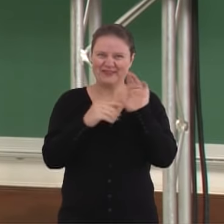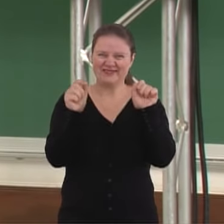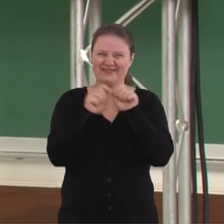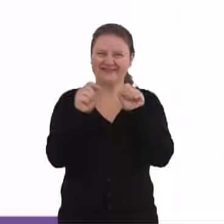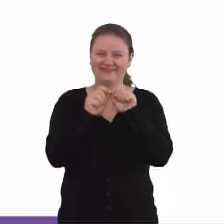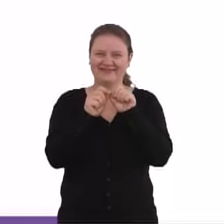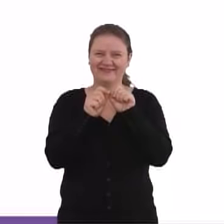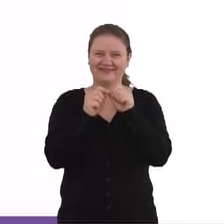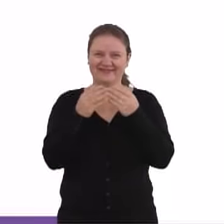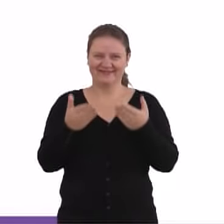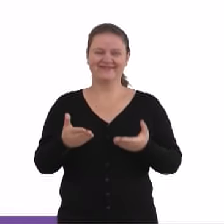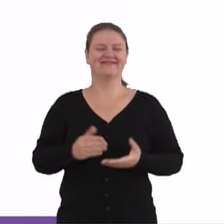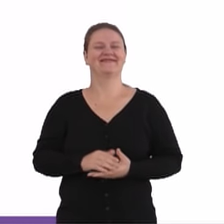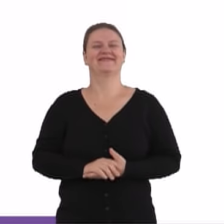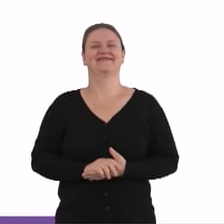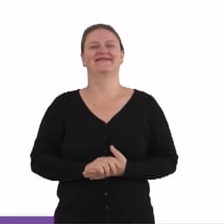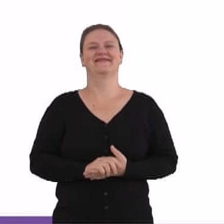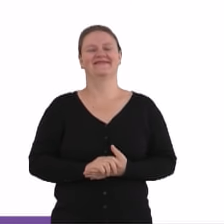fazerem.